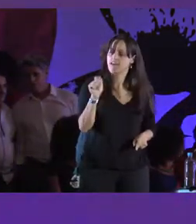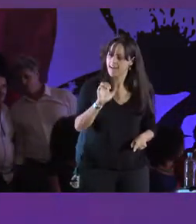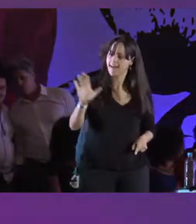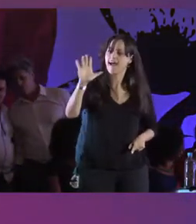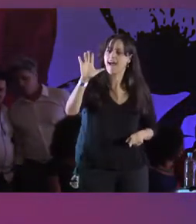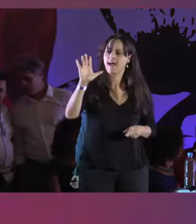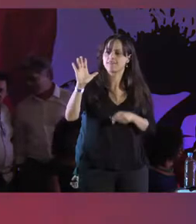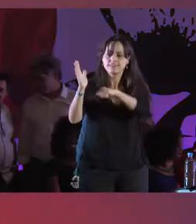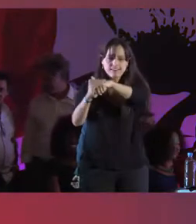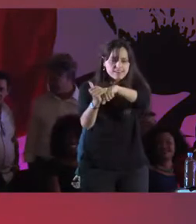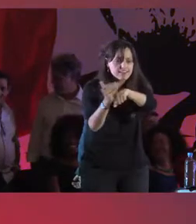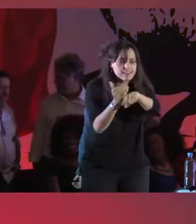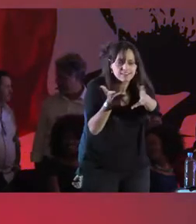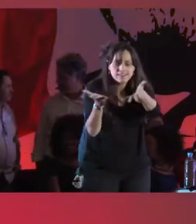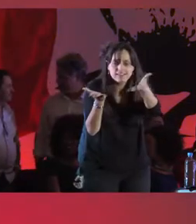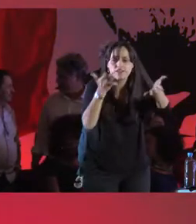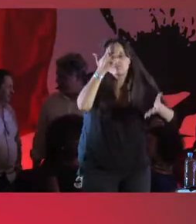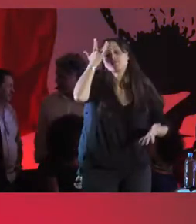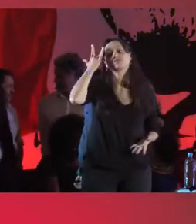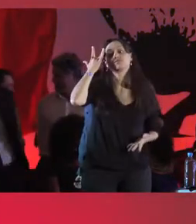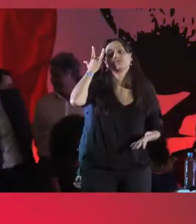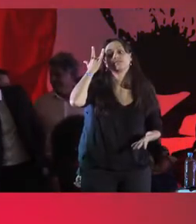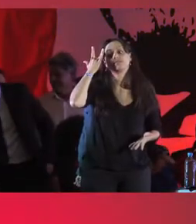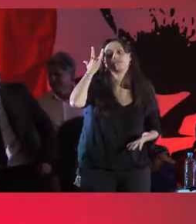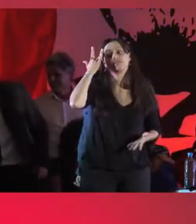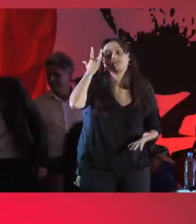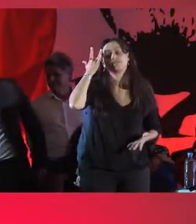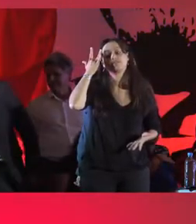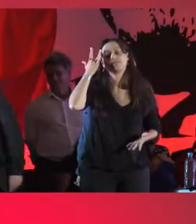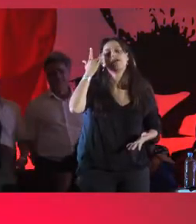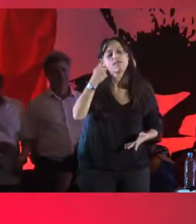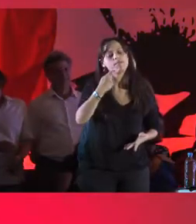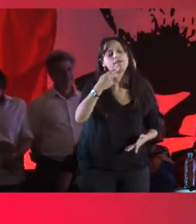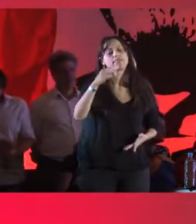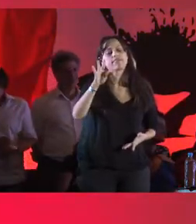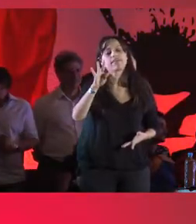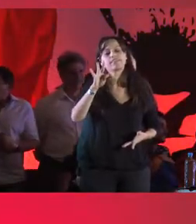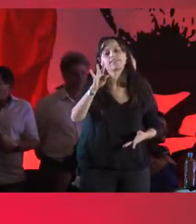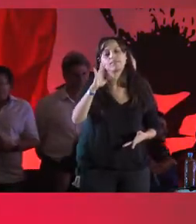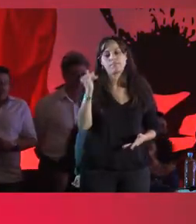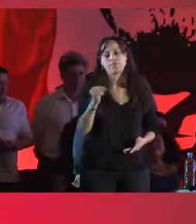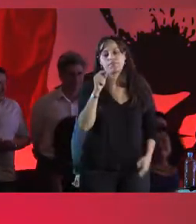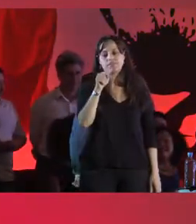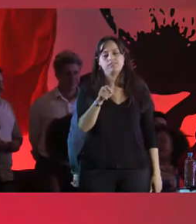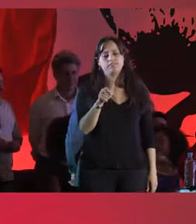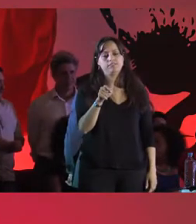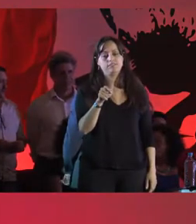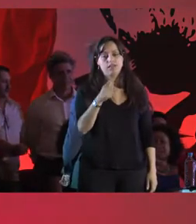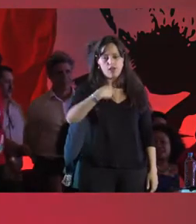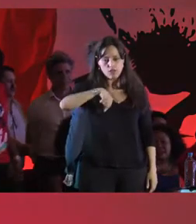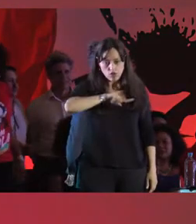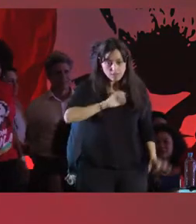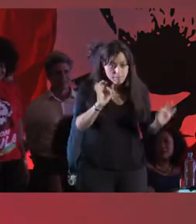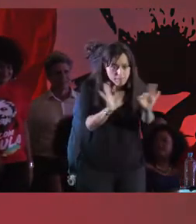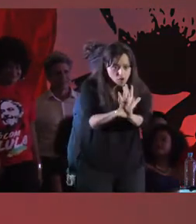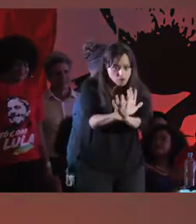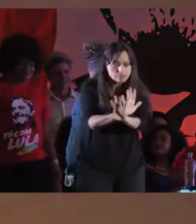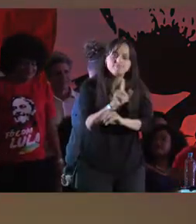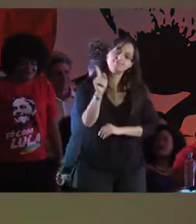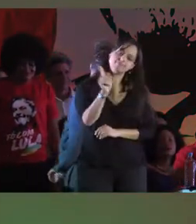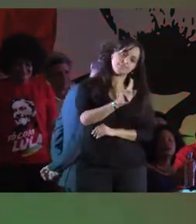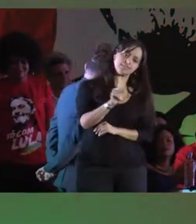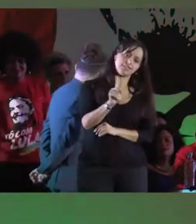pessoas como a experiência do PT no governo. Certamente que nós não fizemos tudo o que tínhamos que fazer,